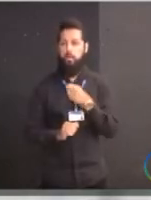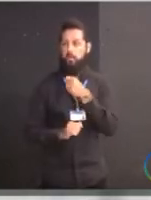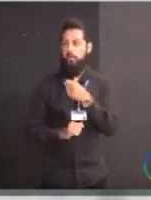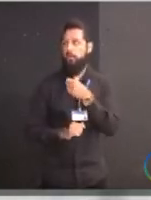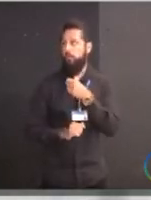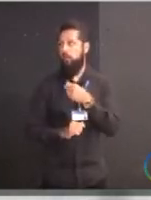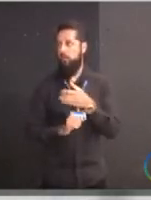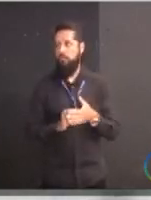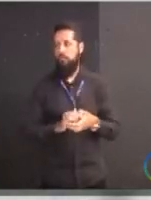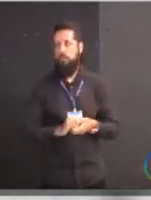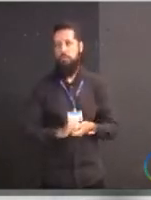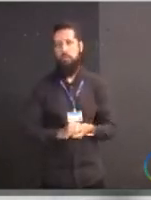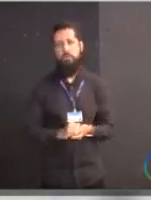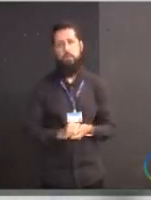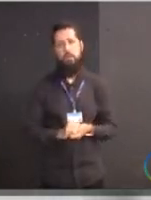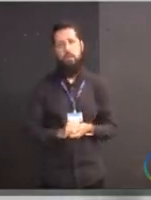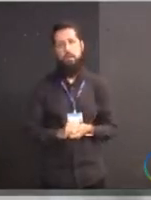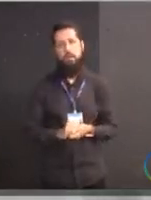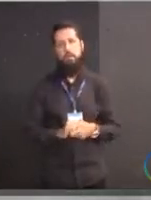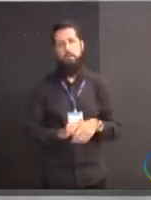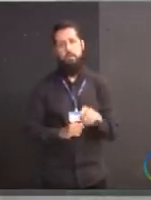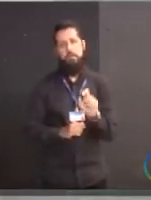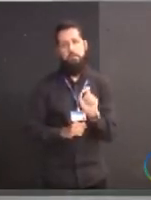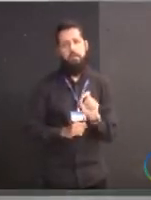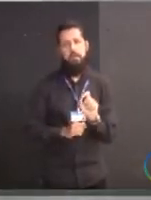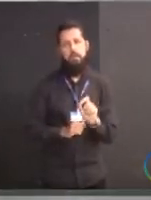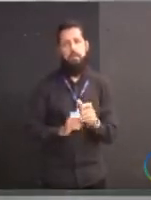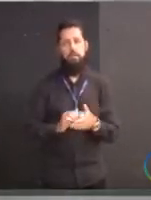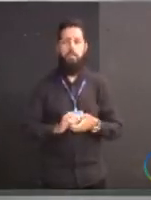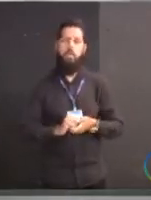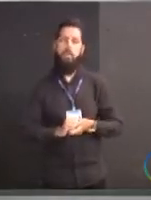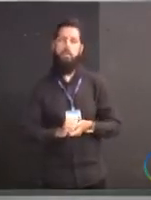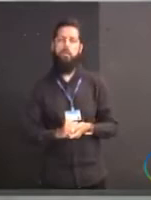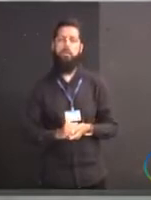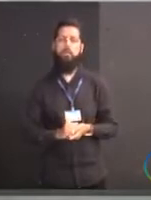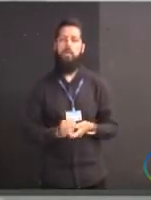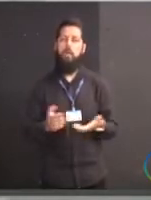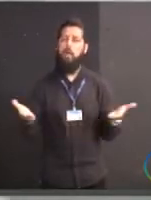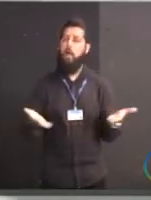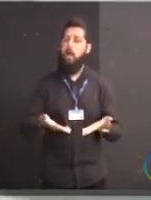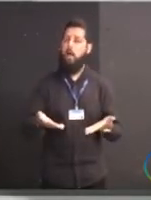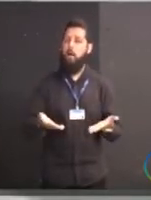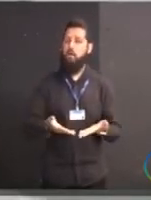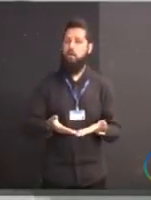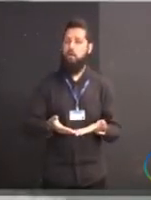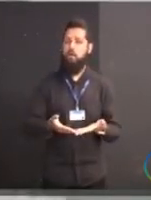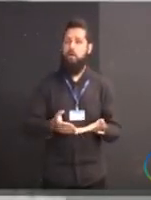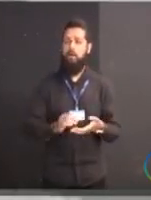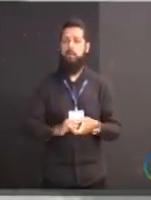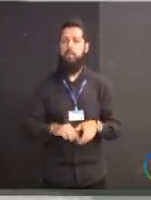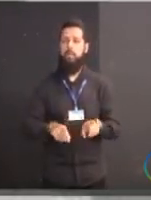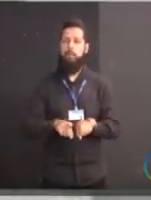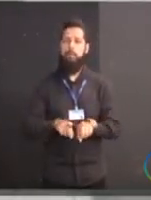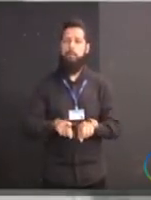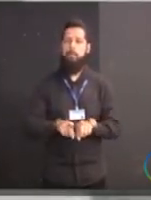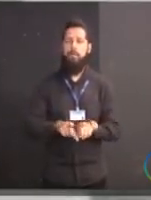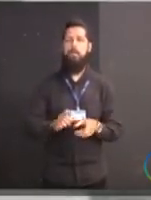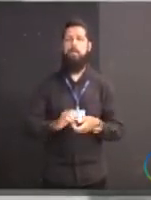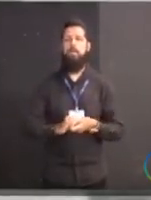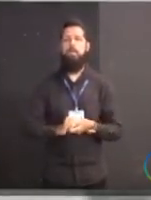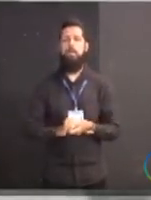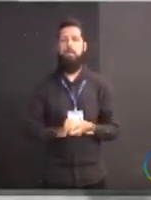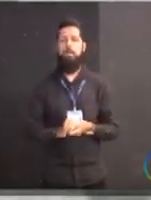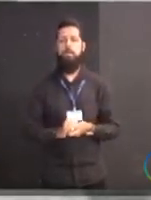de autoridades espirituais superiores, mas que cabe ao homem também a colaboração. Para mim parece que a parte do homem está